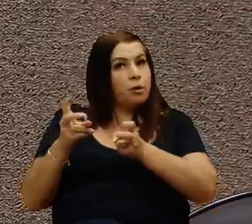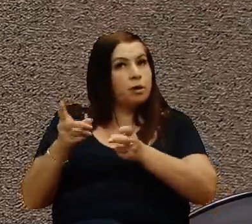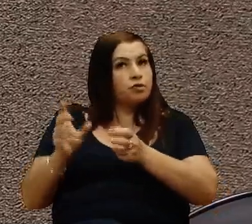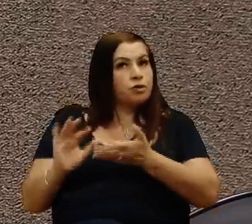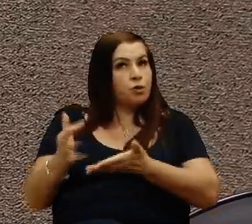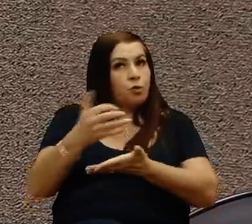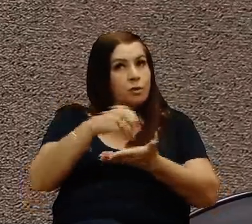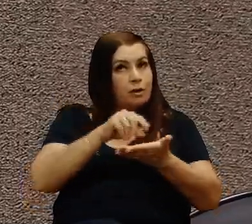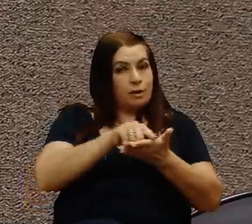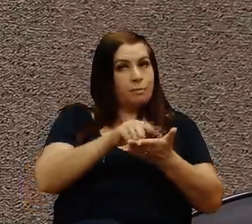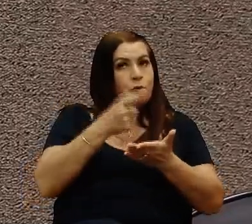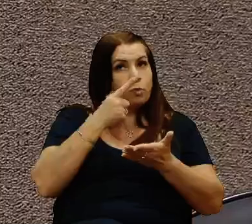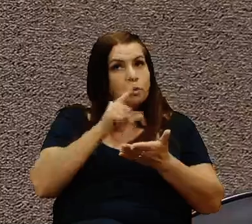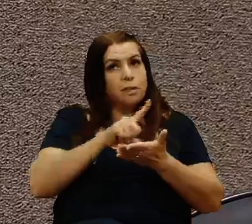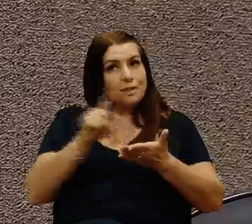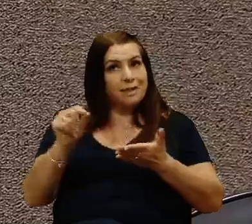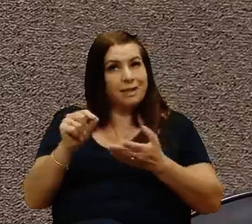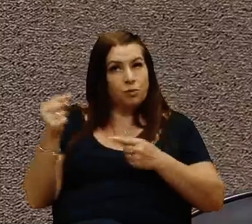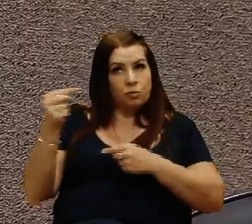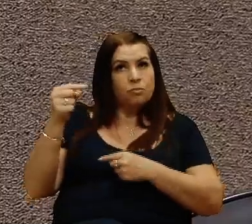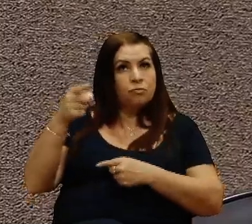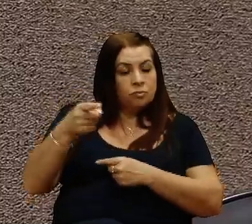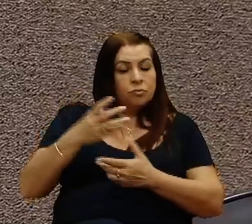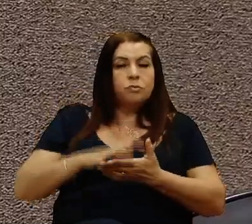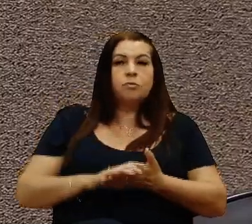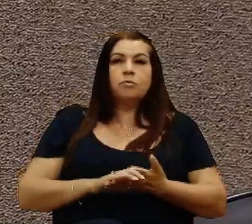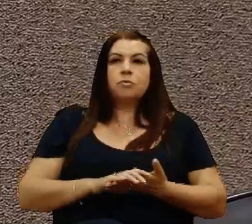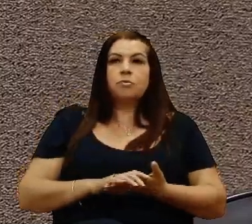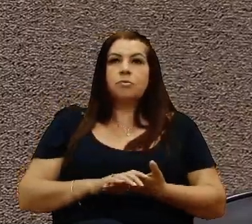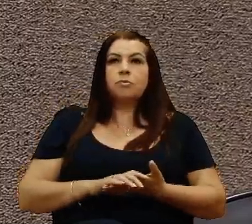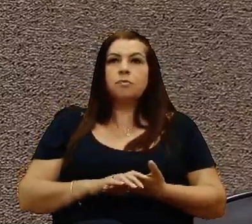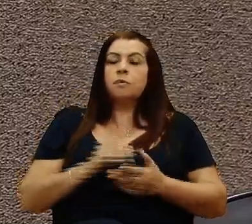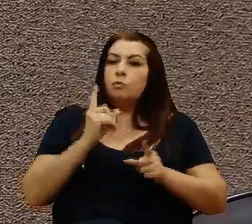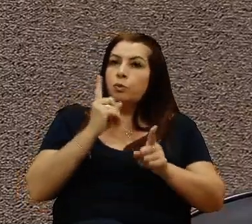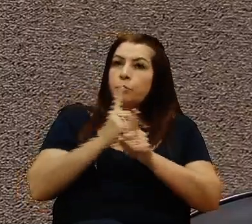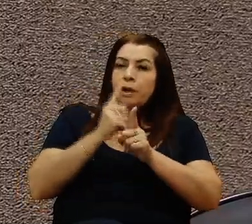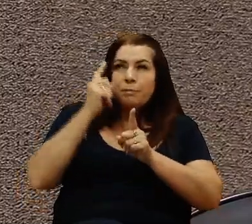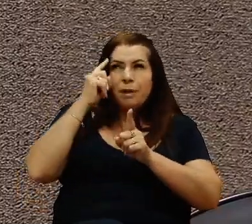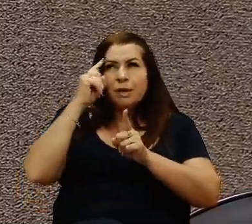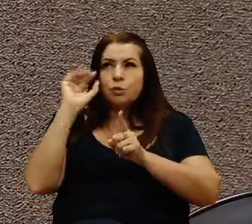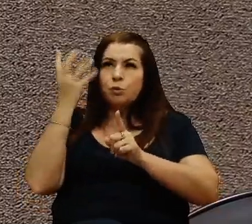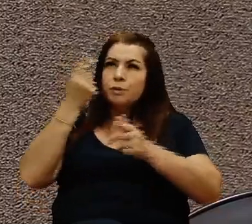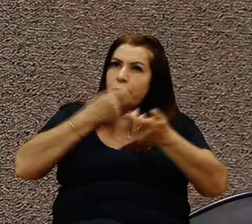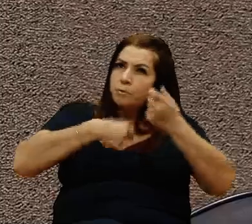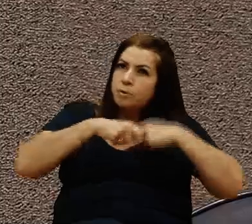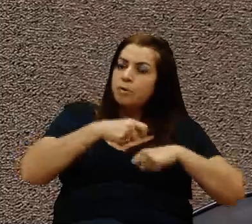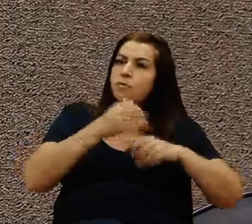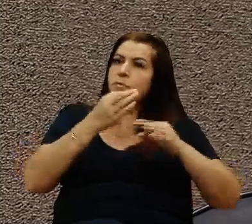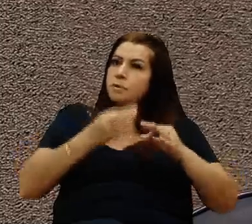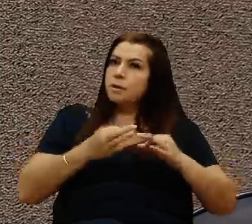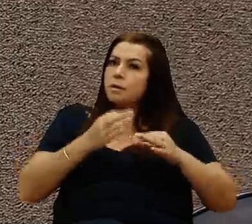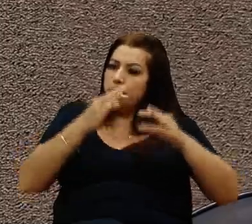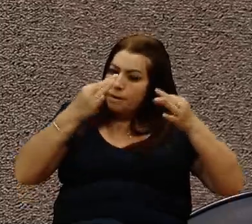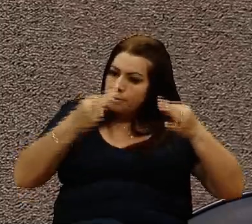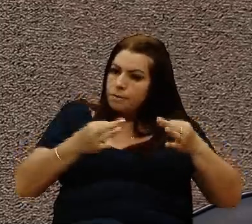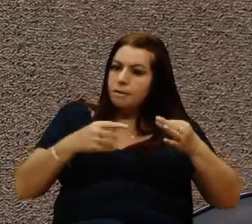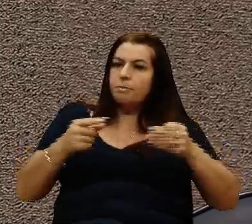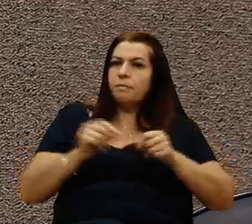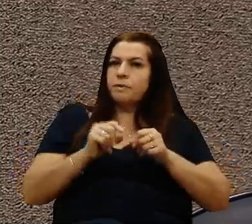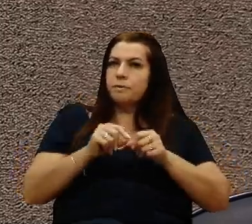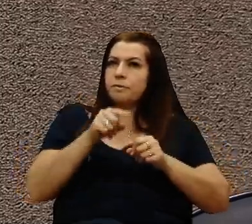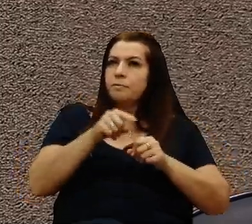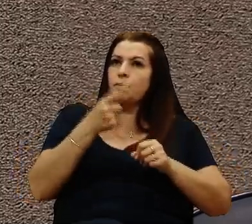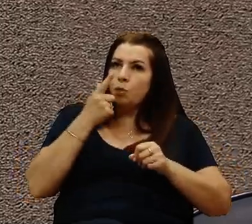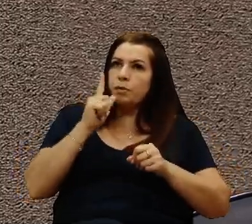consiga sair do vermelho, né? Vamos encontrar soluções administrativas mais eficazes, para que ela consiga